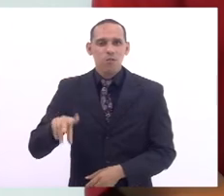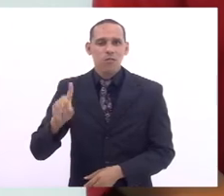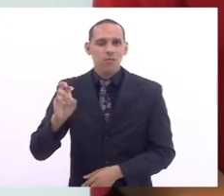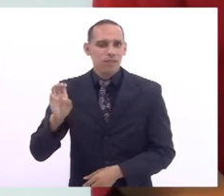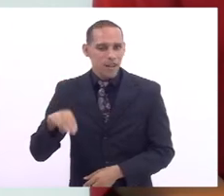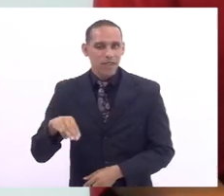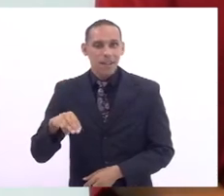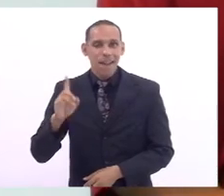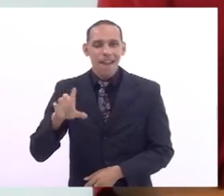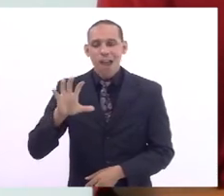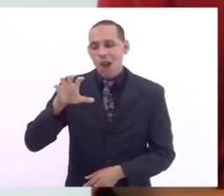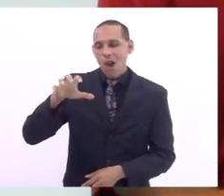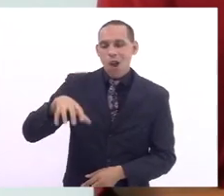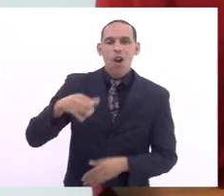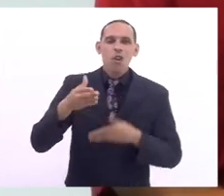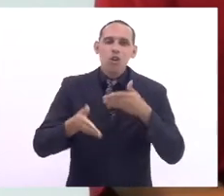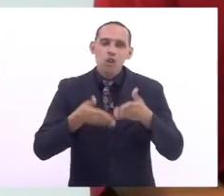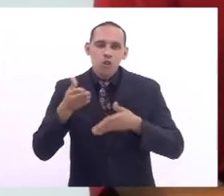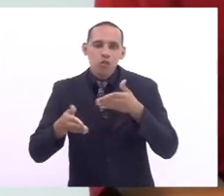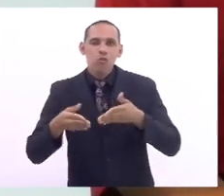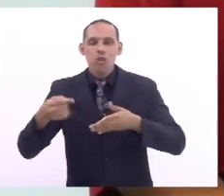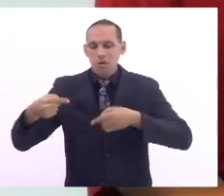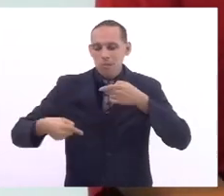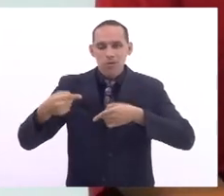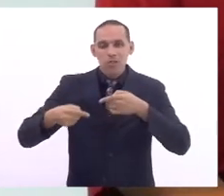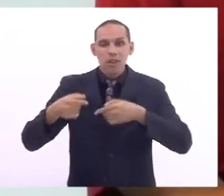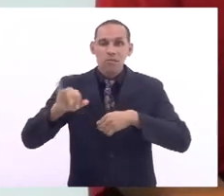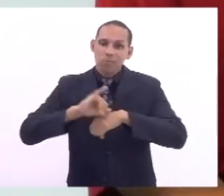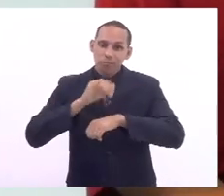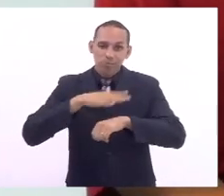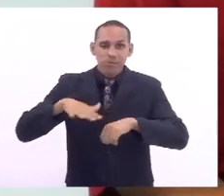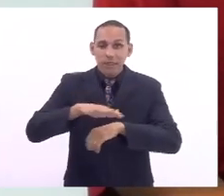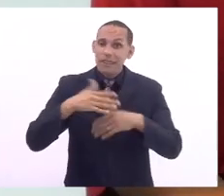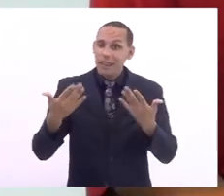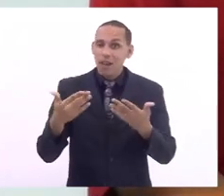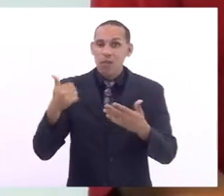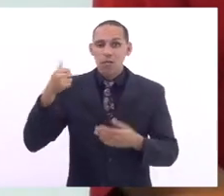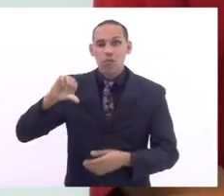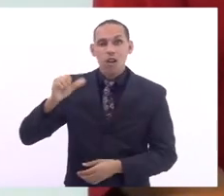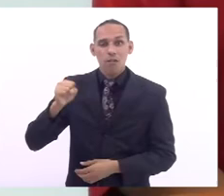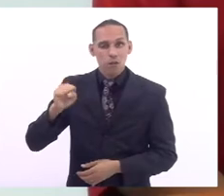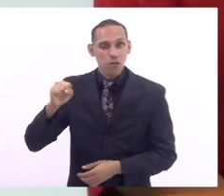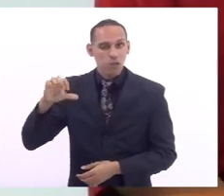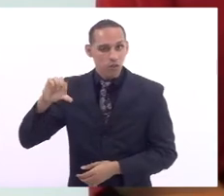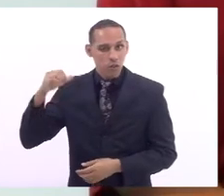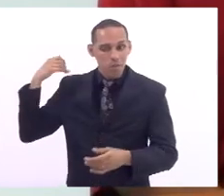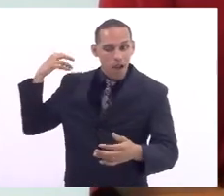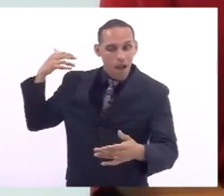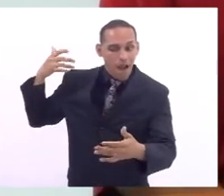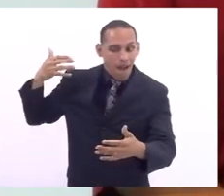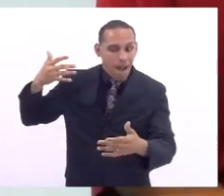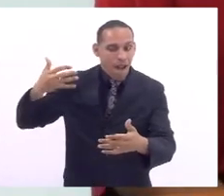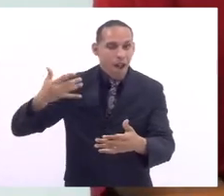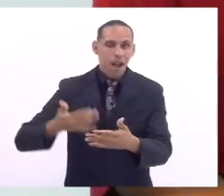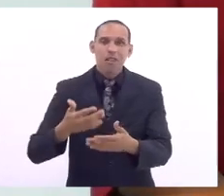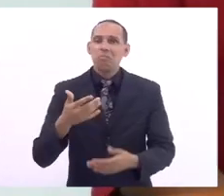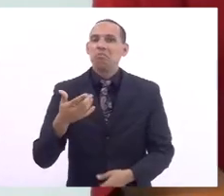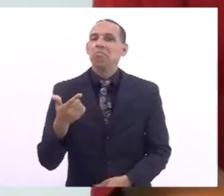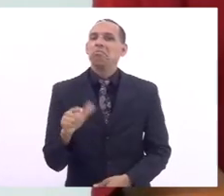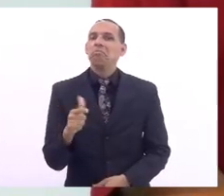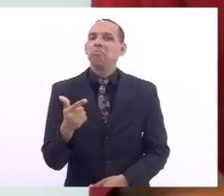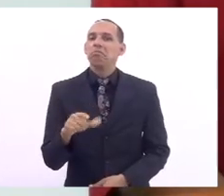órgão Estadual que cuidava da Coordenação das políticas ainda metropolitam desde 89 não é o Rio de Janeiro é um instrumento